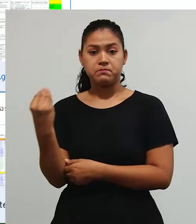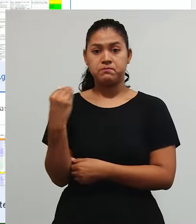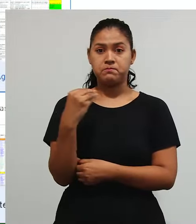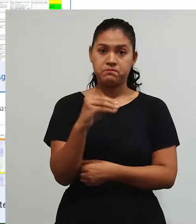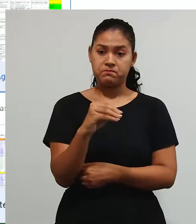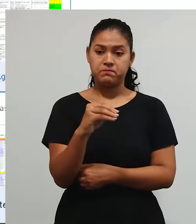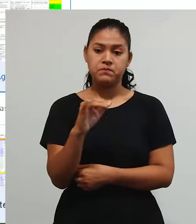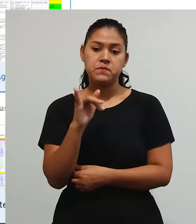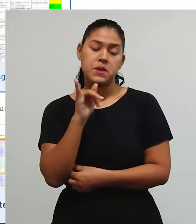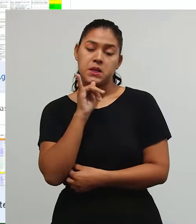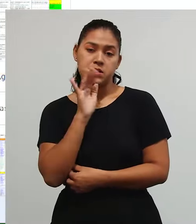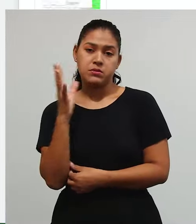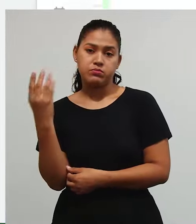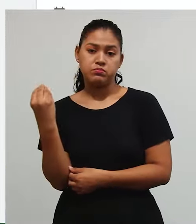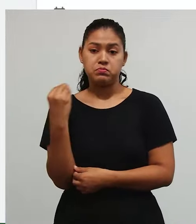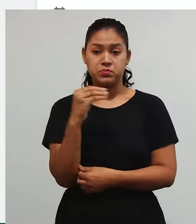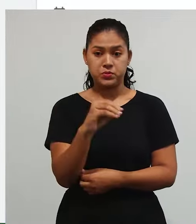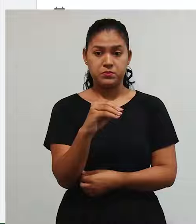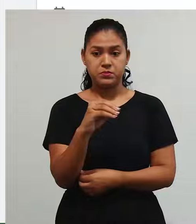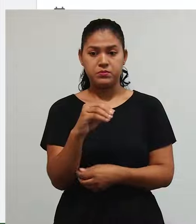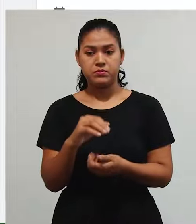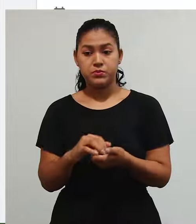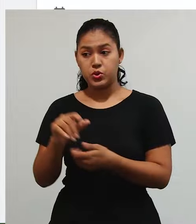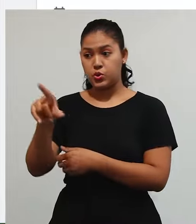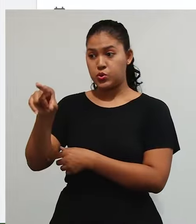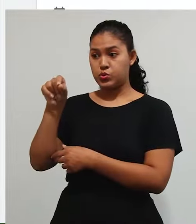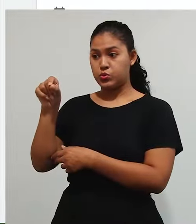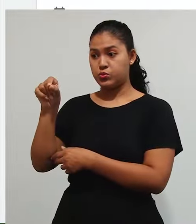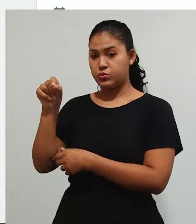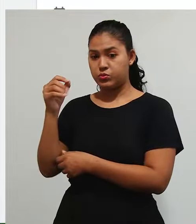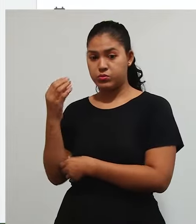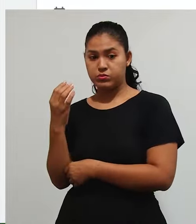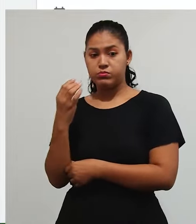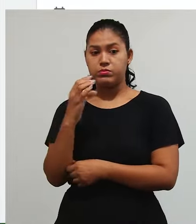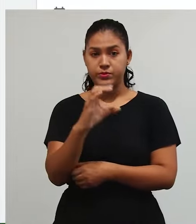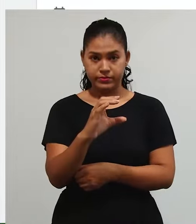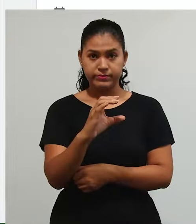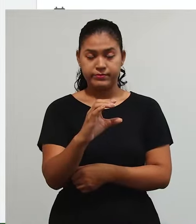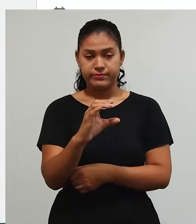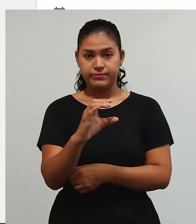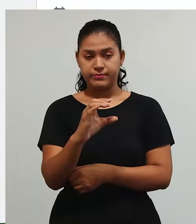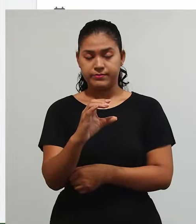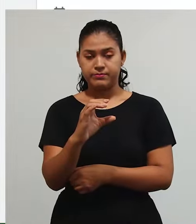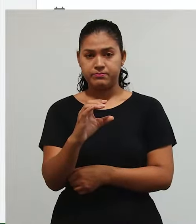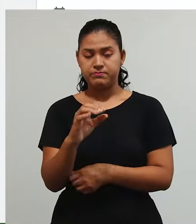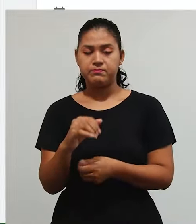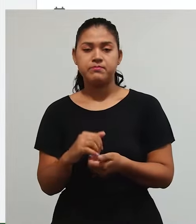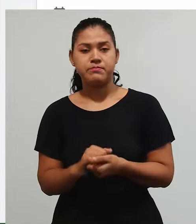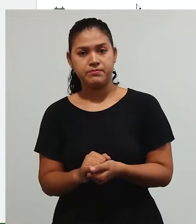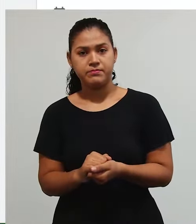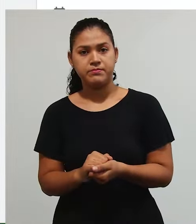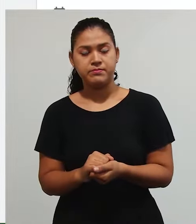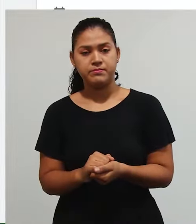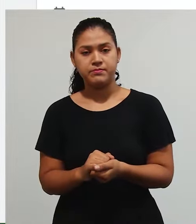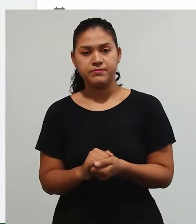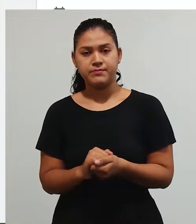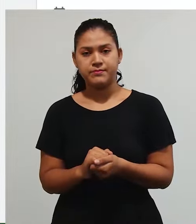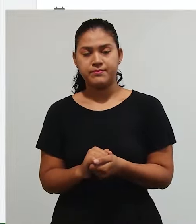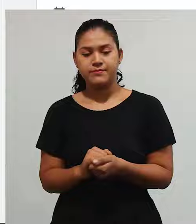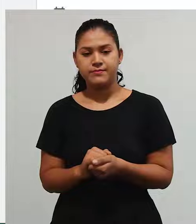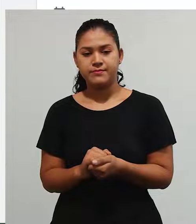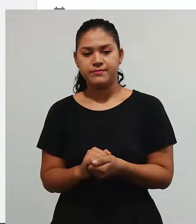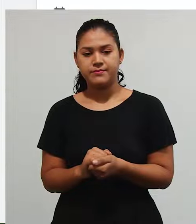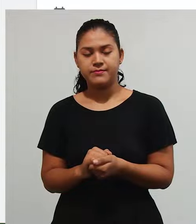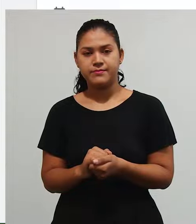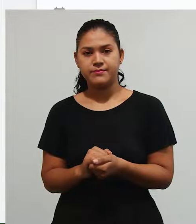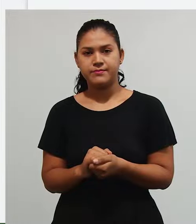arquivo, eu seleciono e ele insere aqui para mim o arquivo, né? Opa, aqui ele não vai